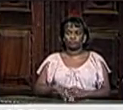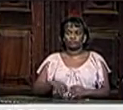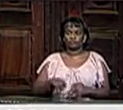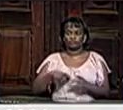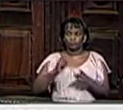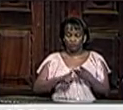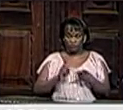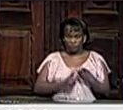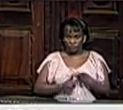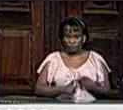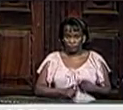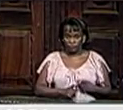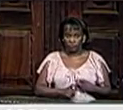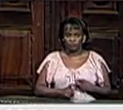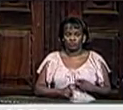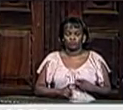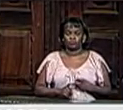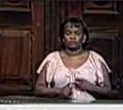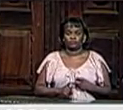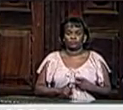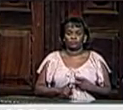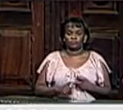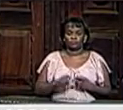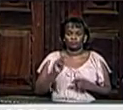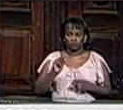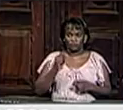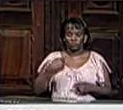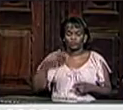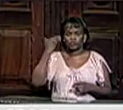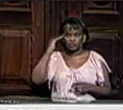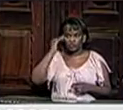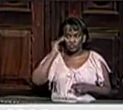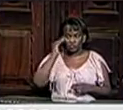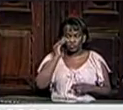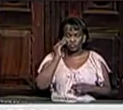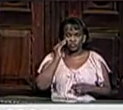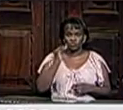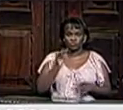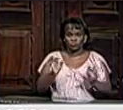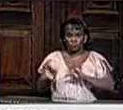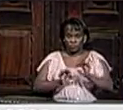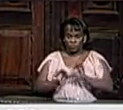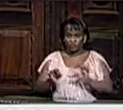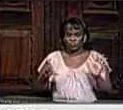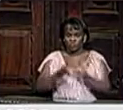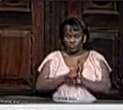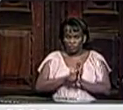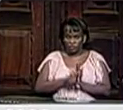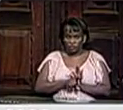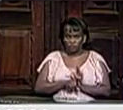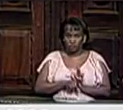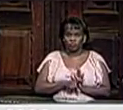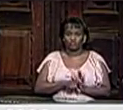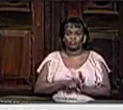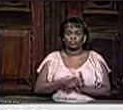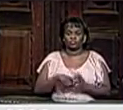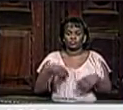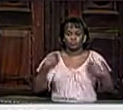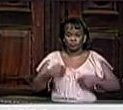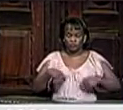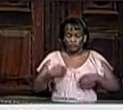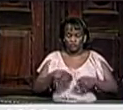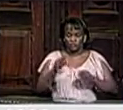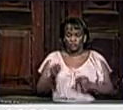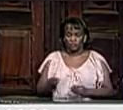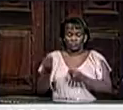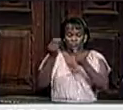Segundo, senhor presidente, é que entendo que projetos de leis têm que ser encaminhados